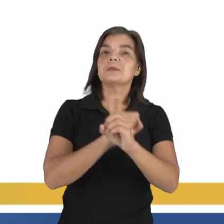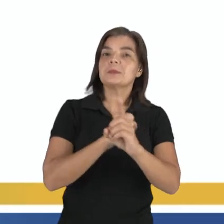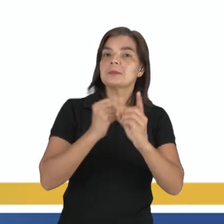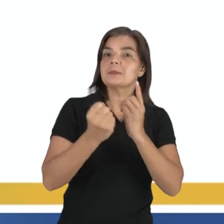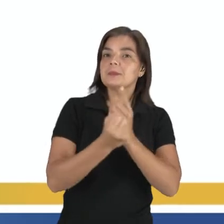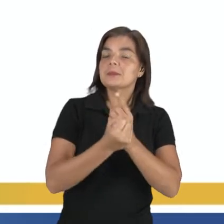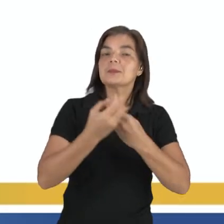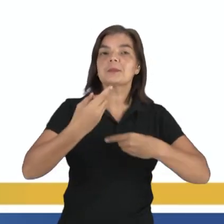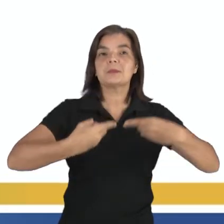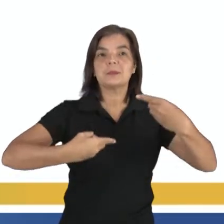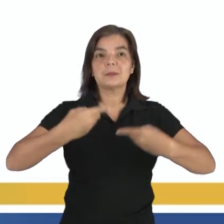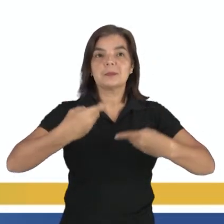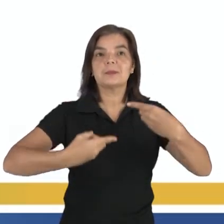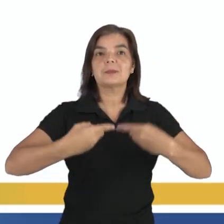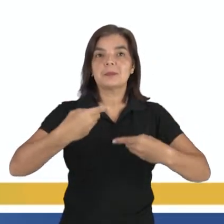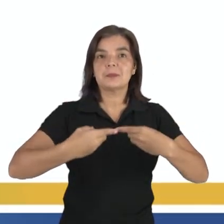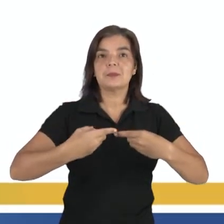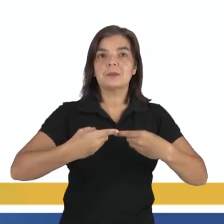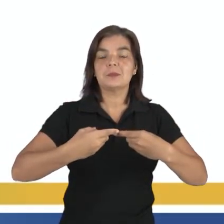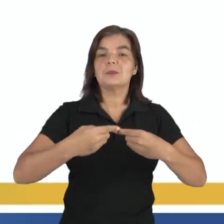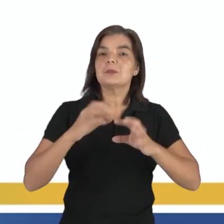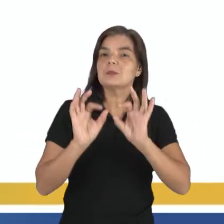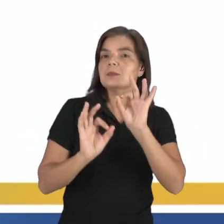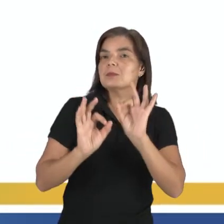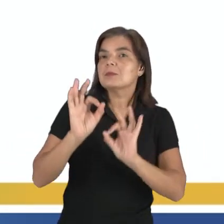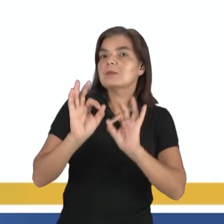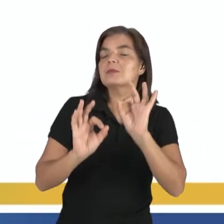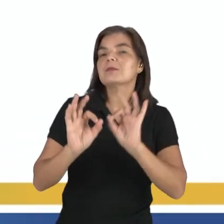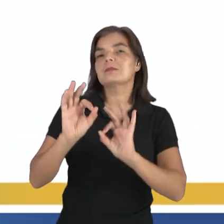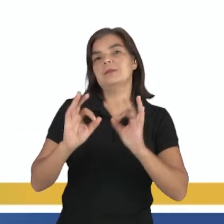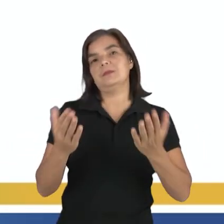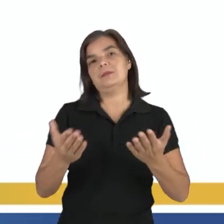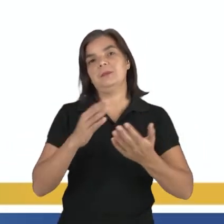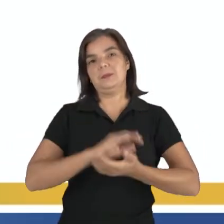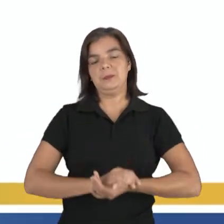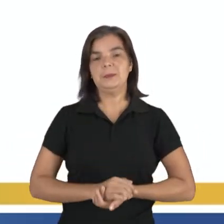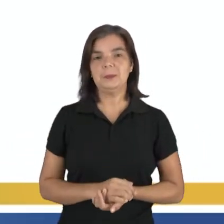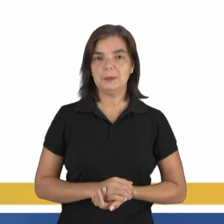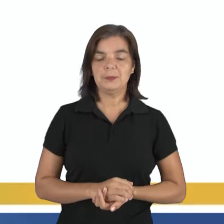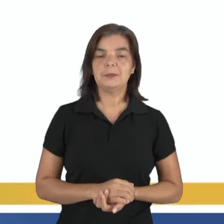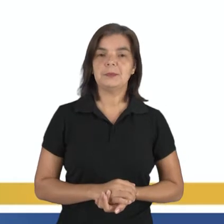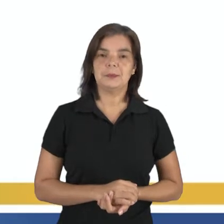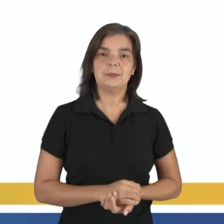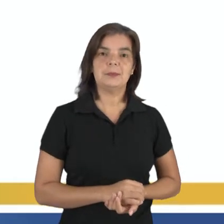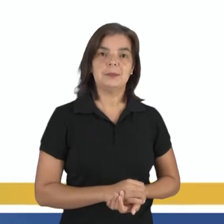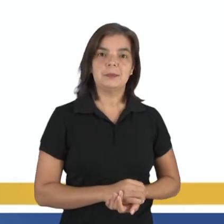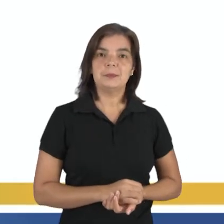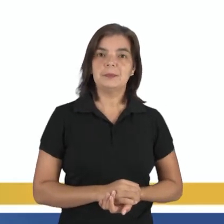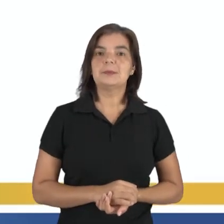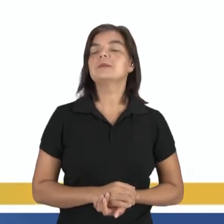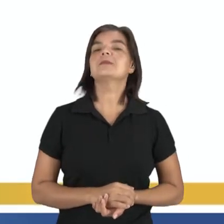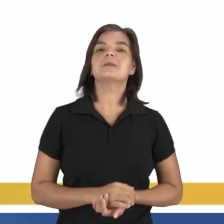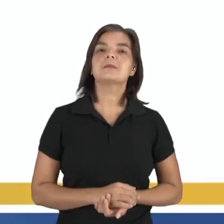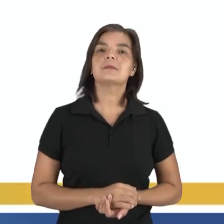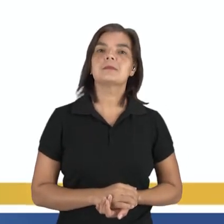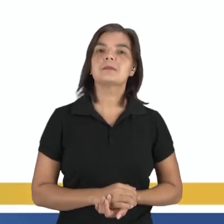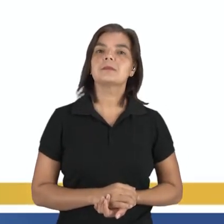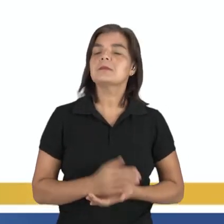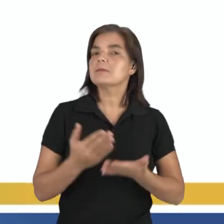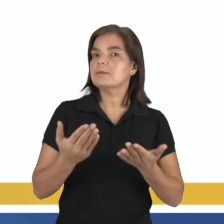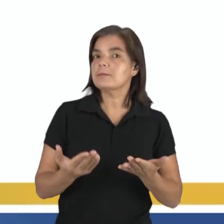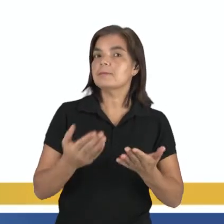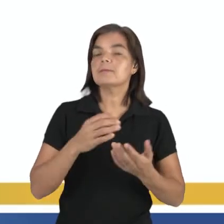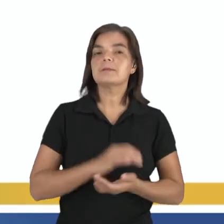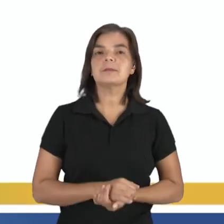iniciativa precedem a própria sociedade política como elementos formativos desta.